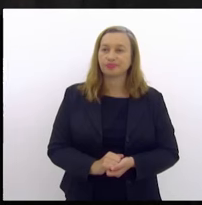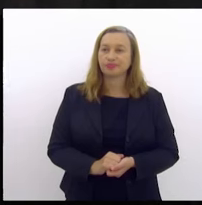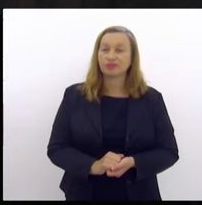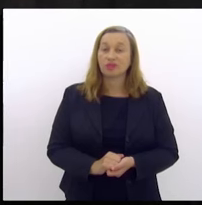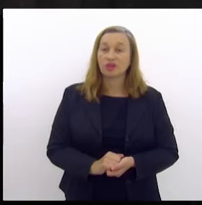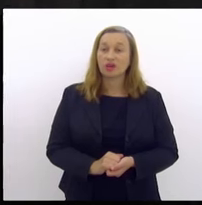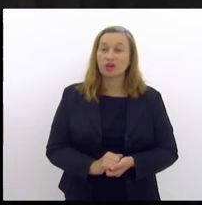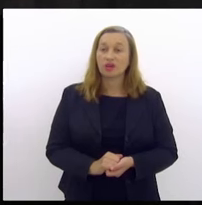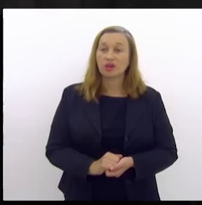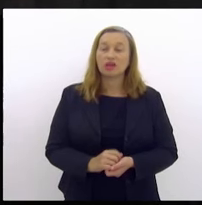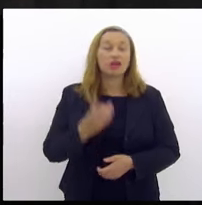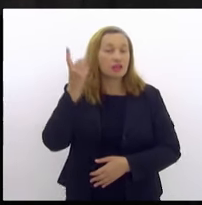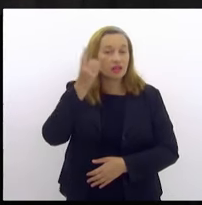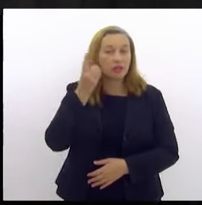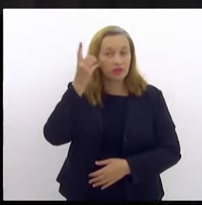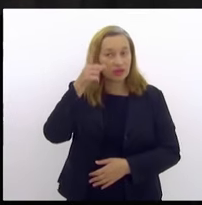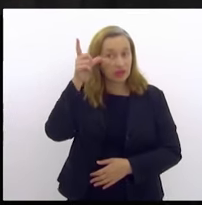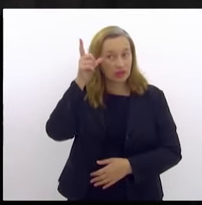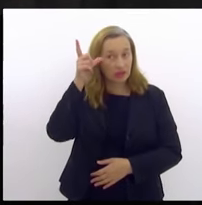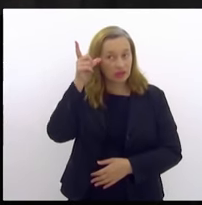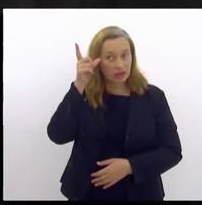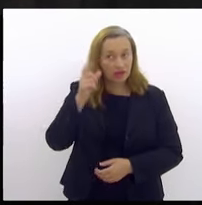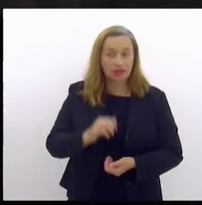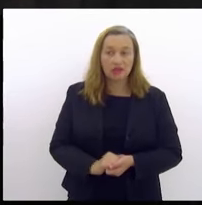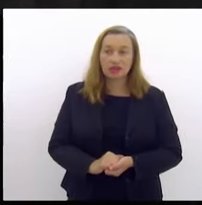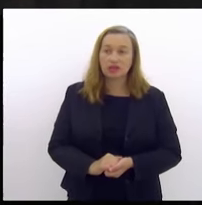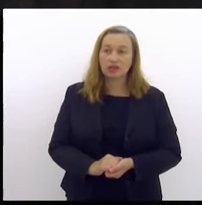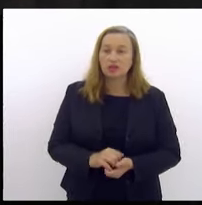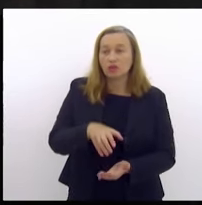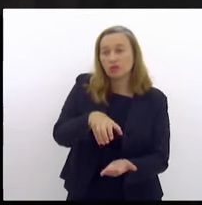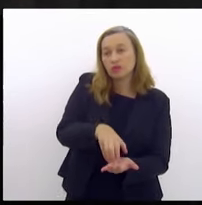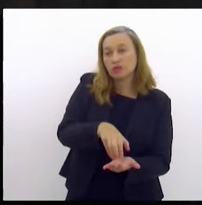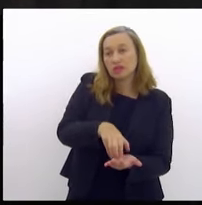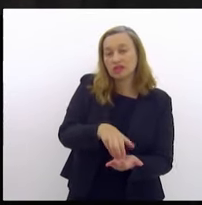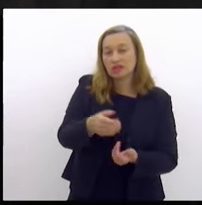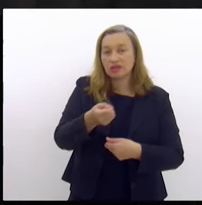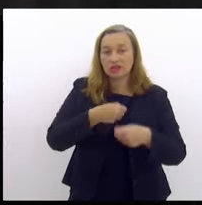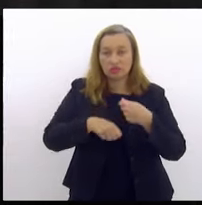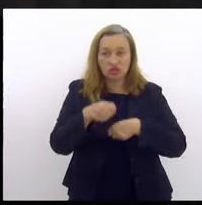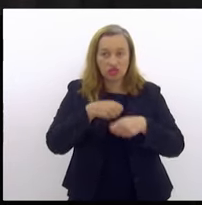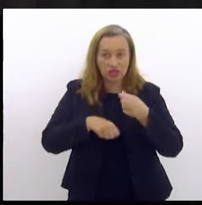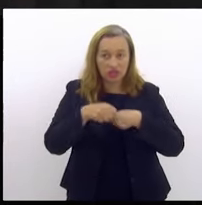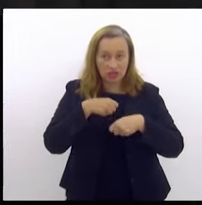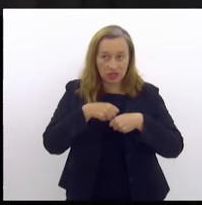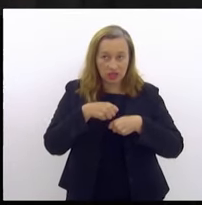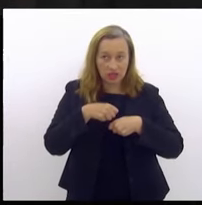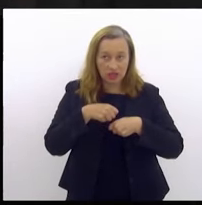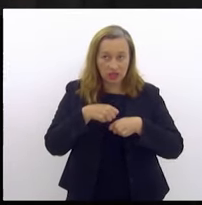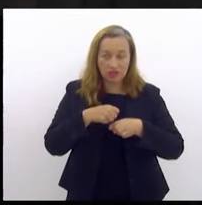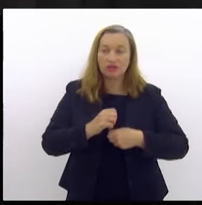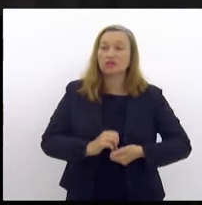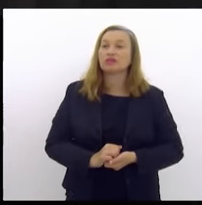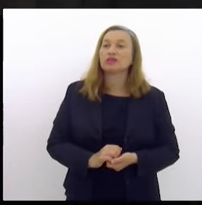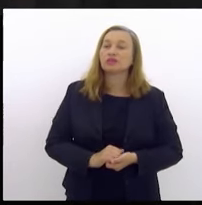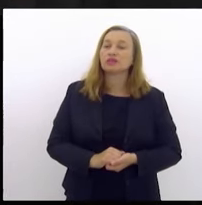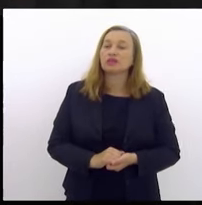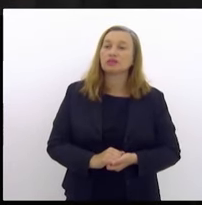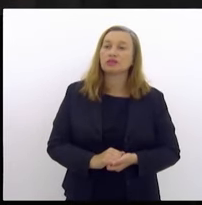abriga, deputada Lucinha, o centro administrativo com as